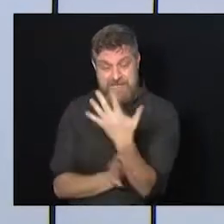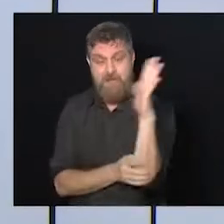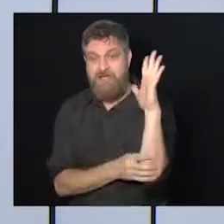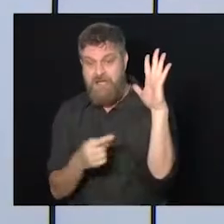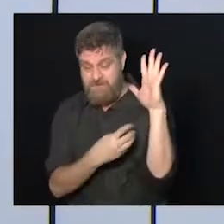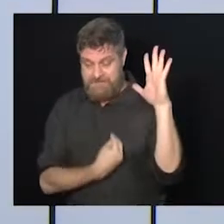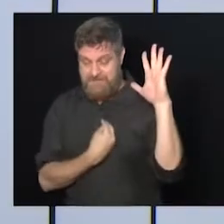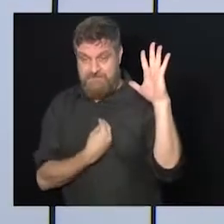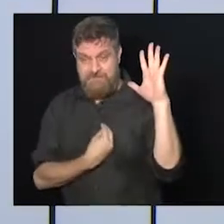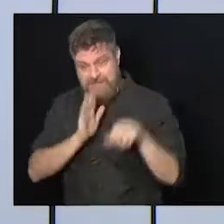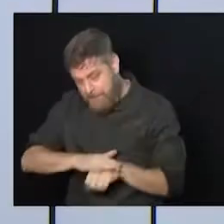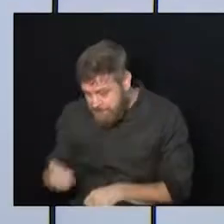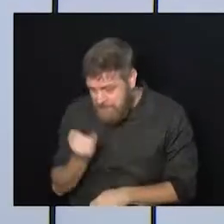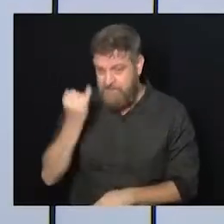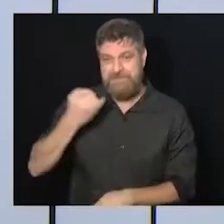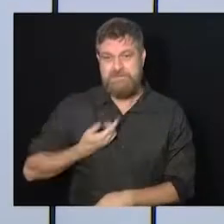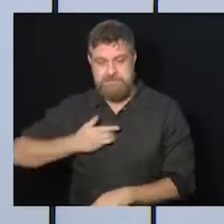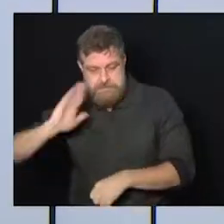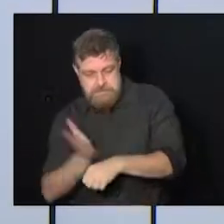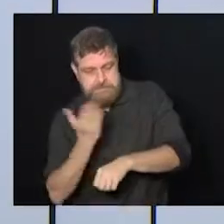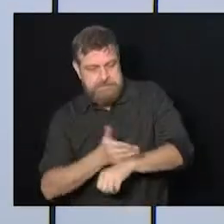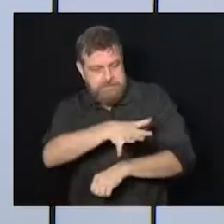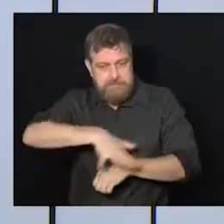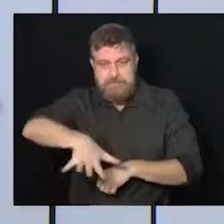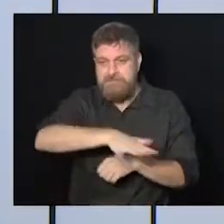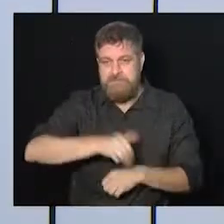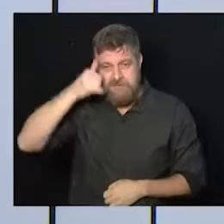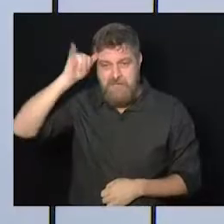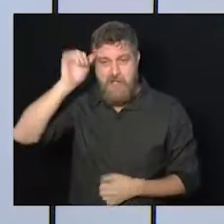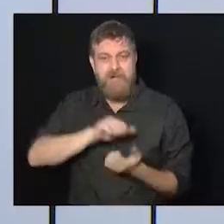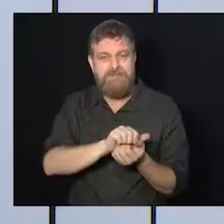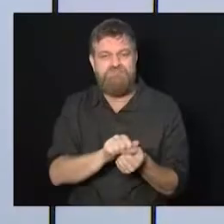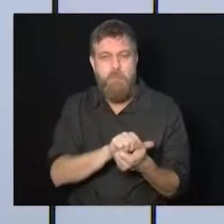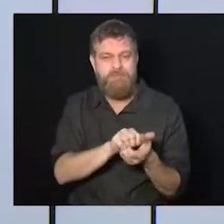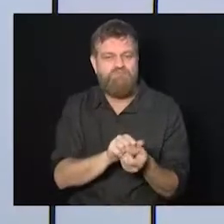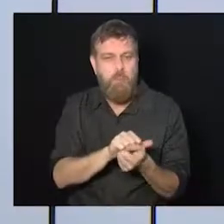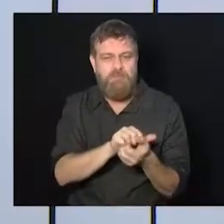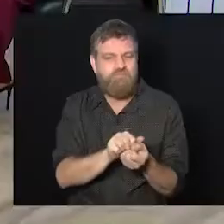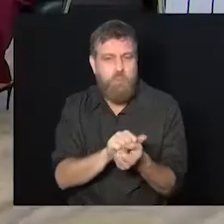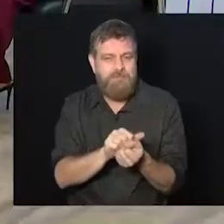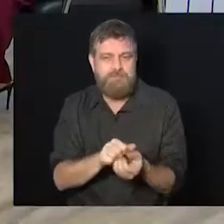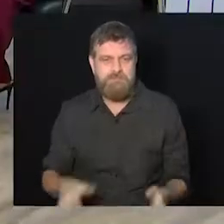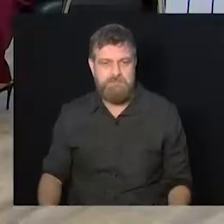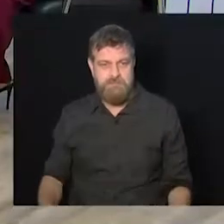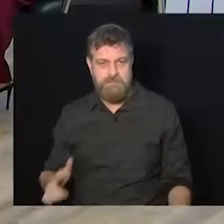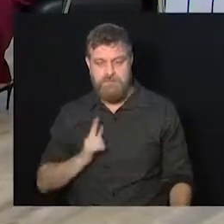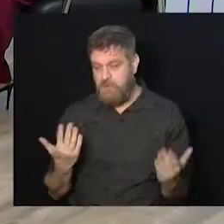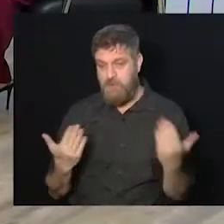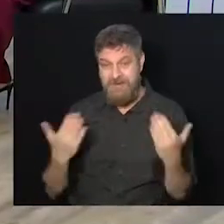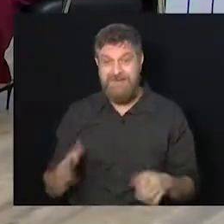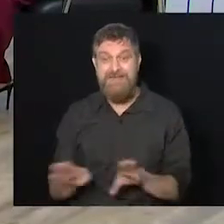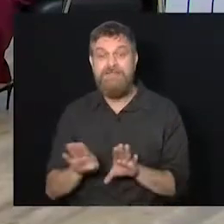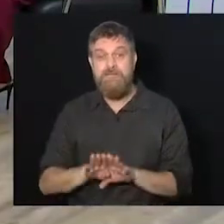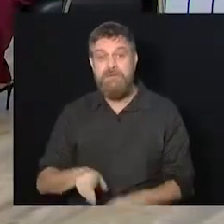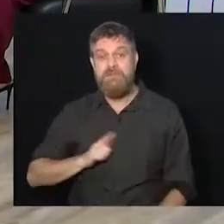pé do que sem a floresta. O pasto é só uma questão de tempo para ele terminar de exaurir o solo. Preservação de regime de chuva para